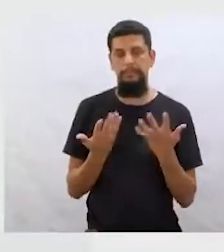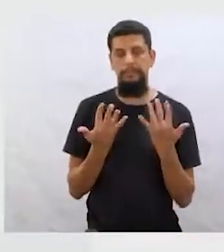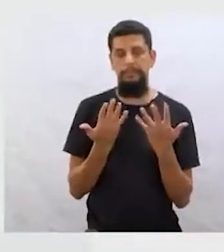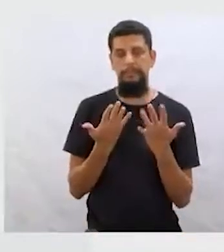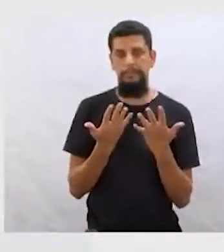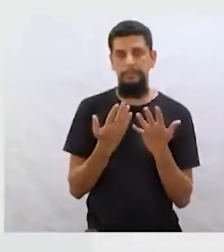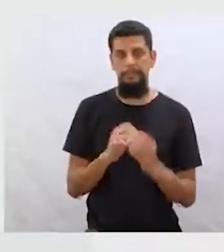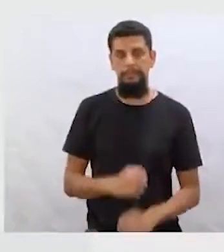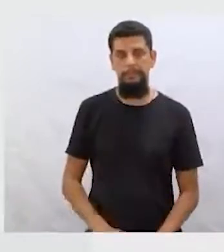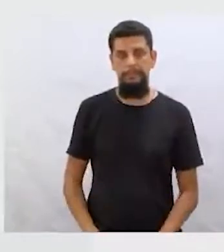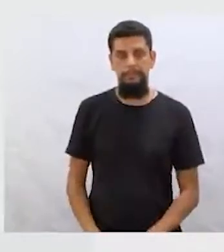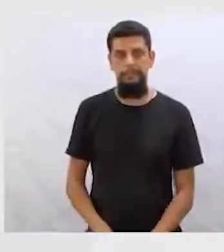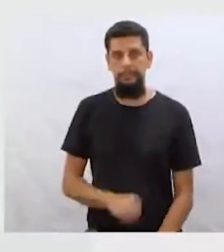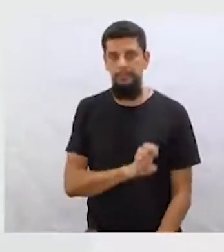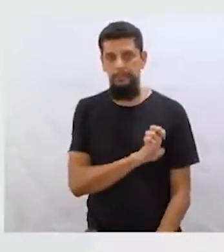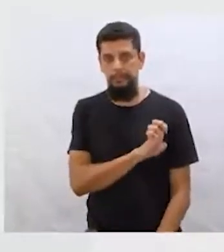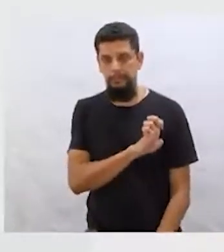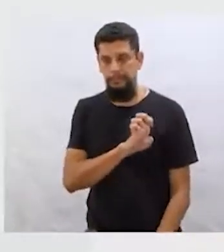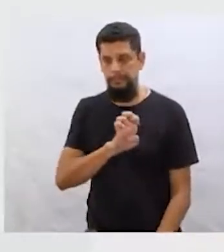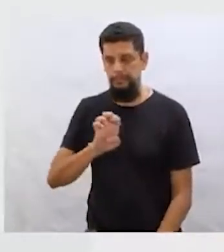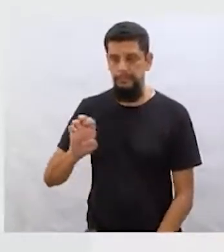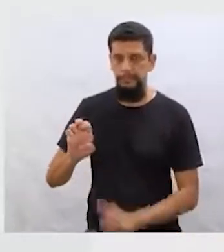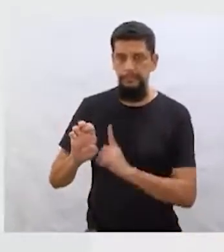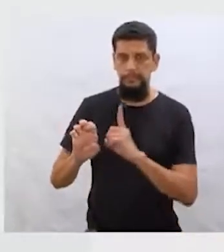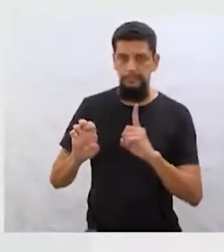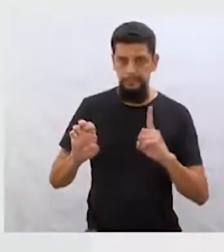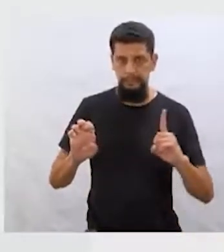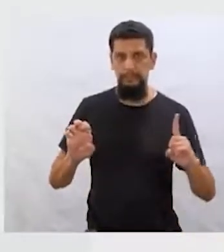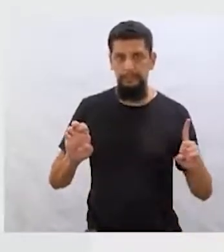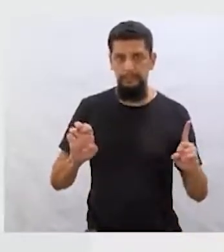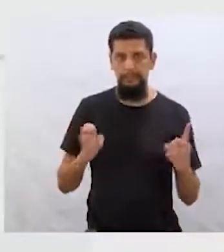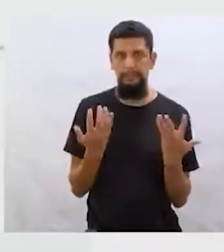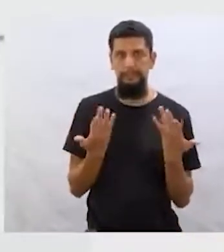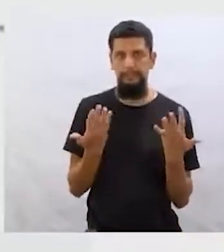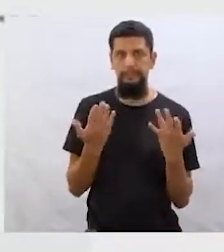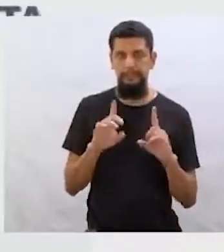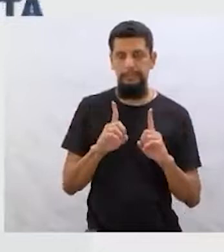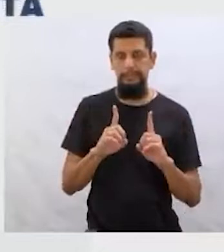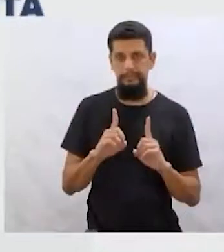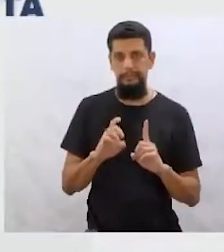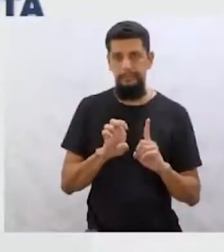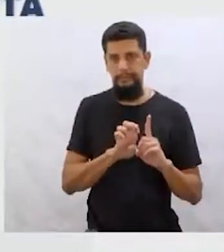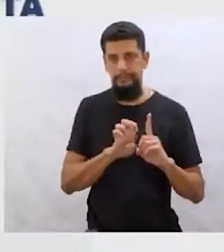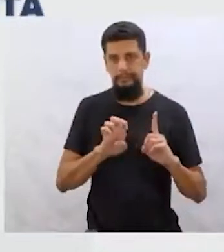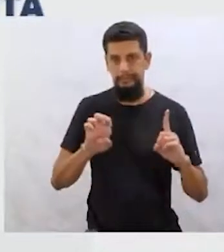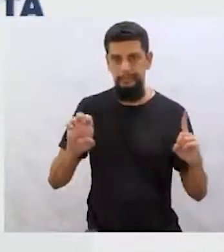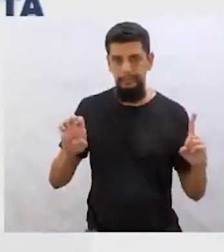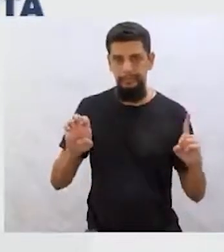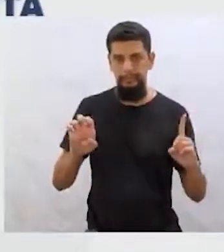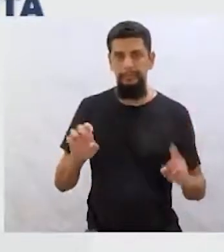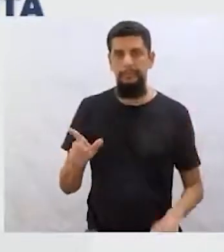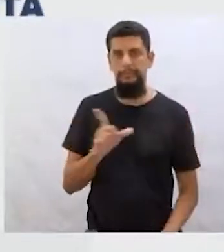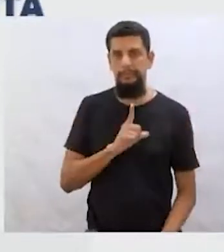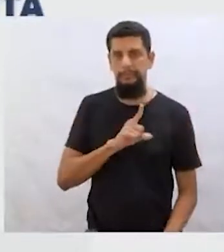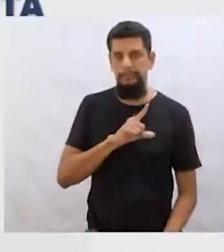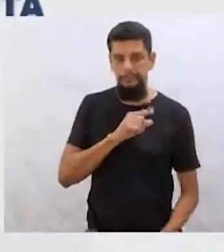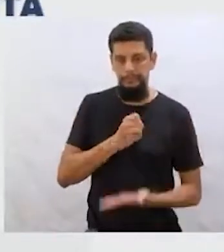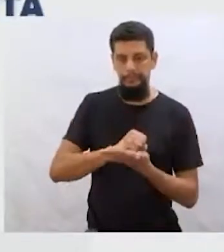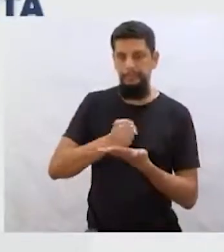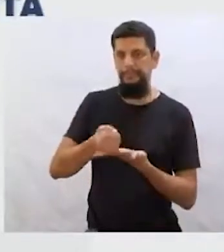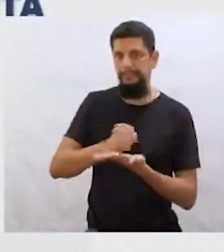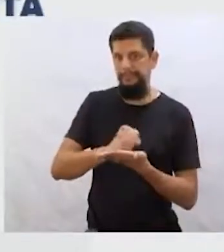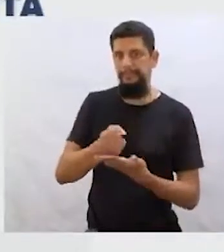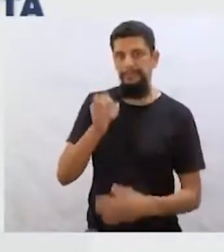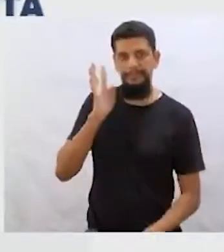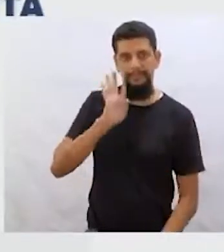as mãos, que nós fizemos o contorno das mãos, da mão esquerda, da mão direita. Nós também tivemos um